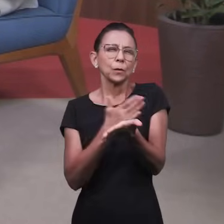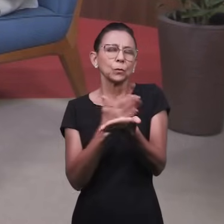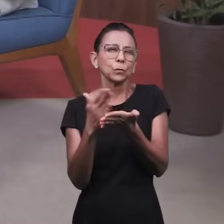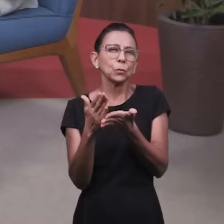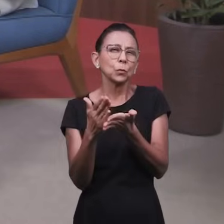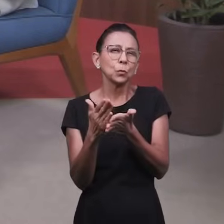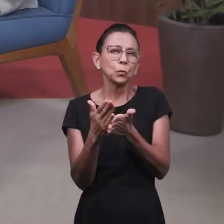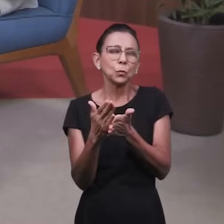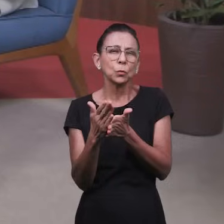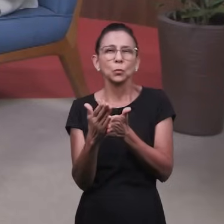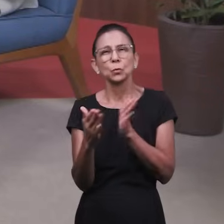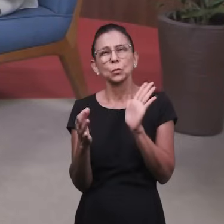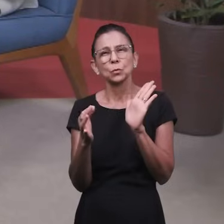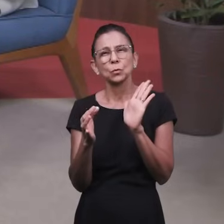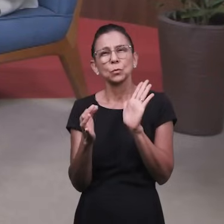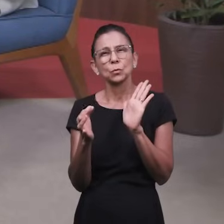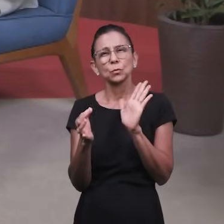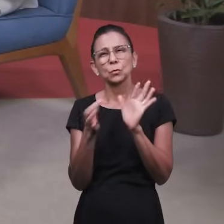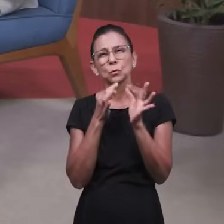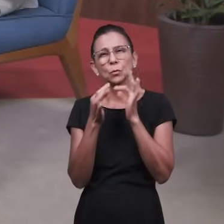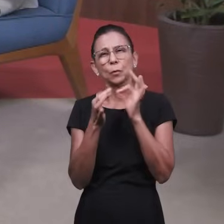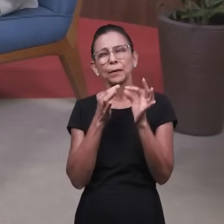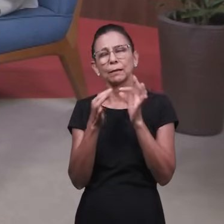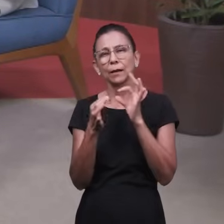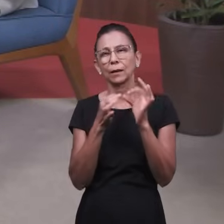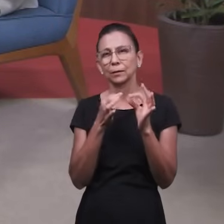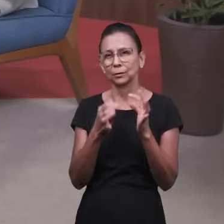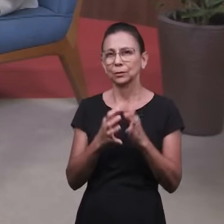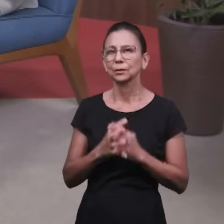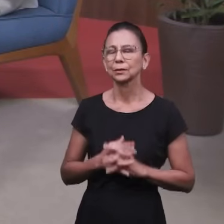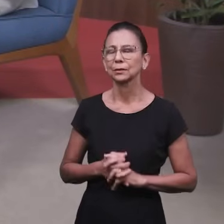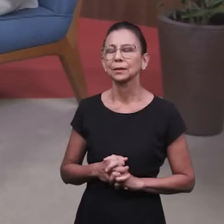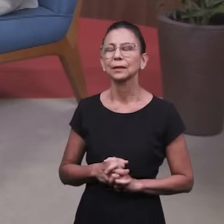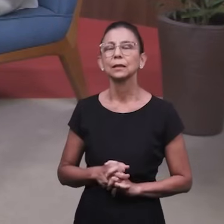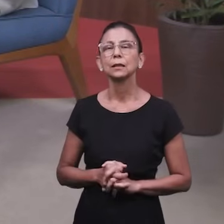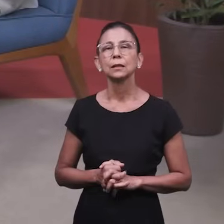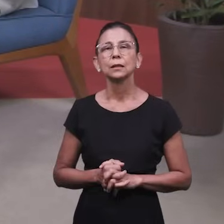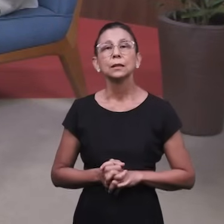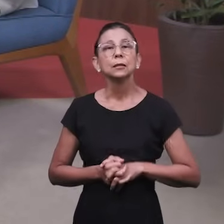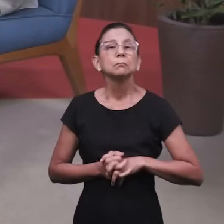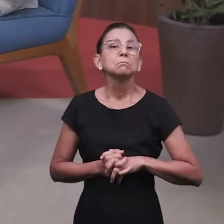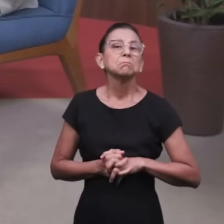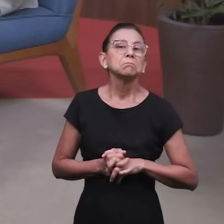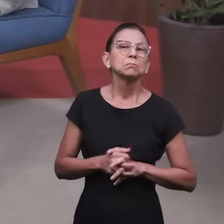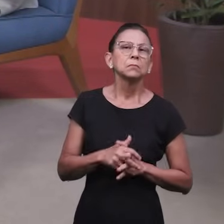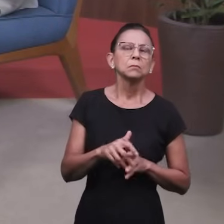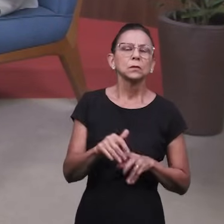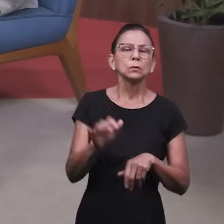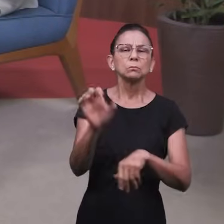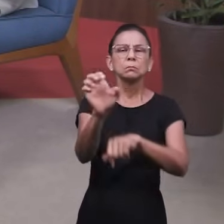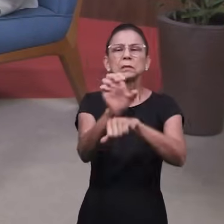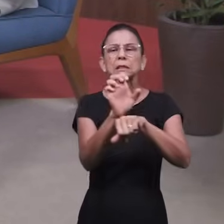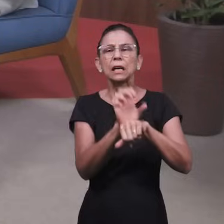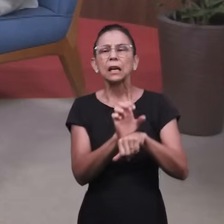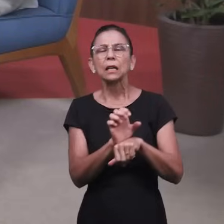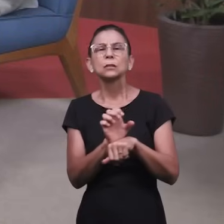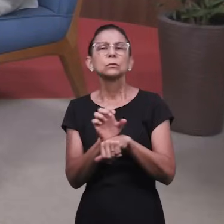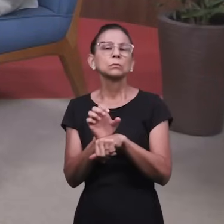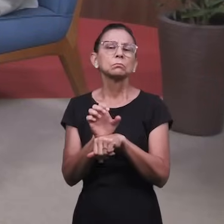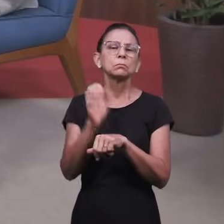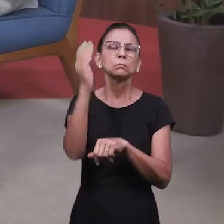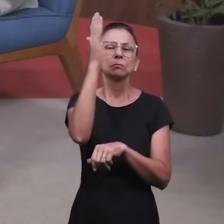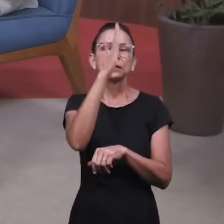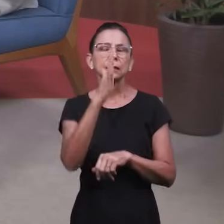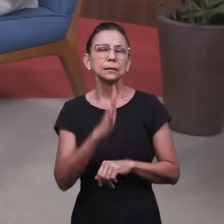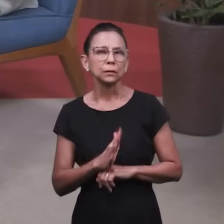alguns comentários, algumas participações que foram feitas por irmãos nossos de alguns lugares do Brasil e